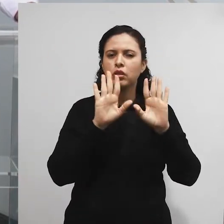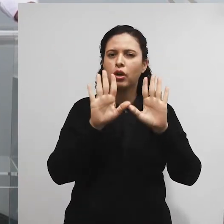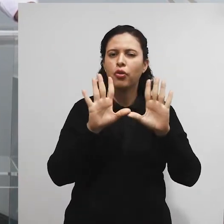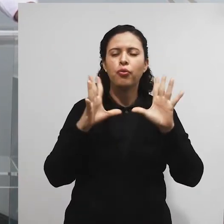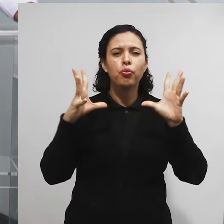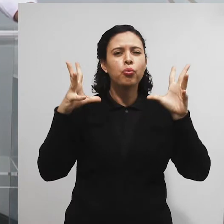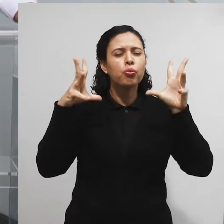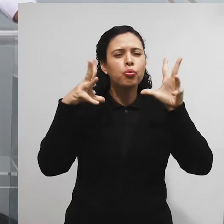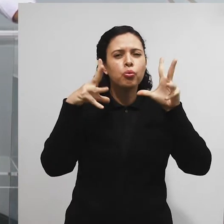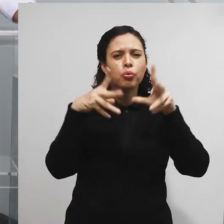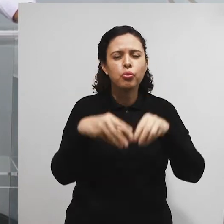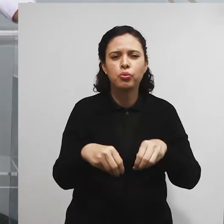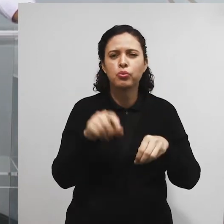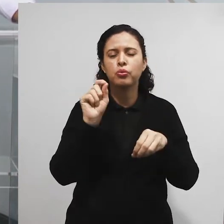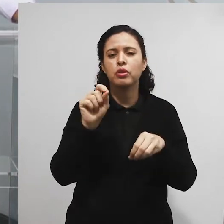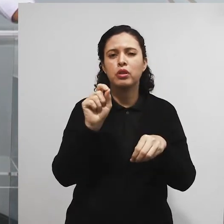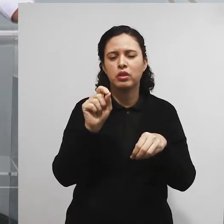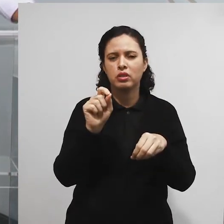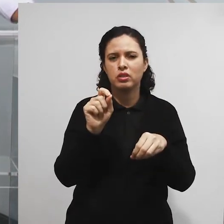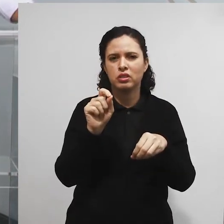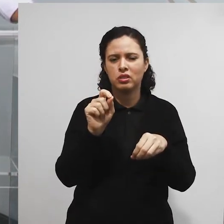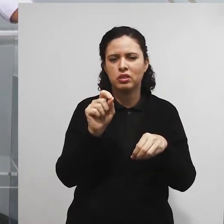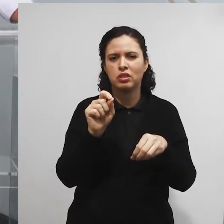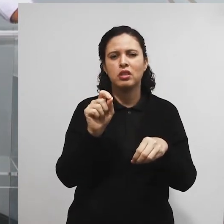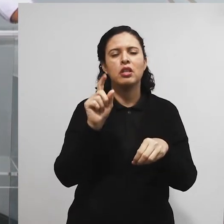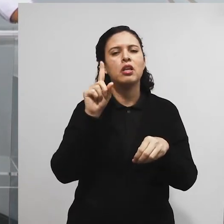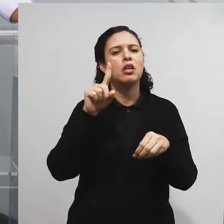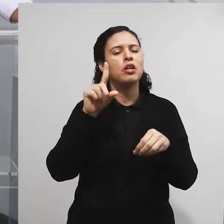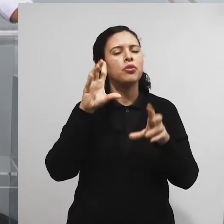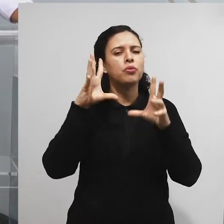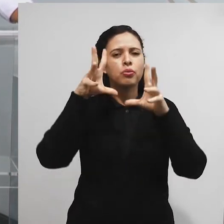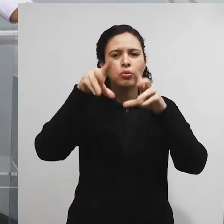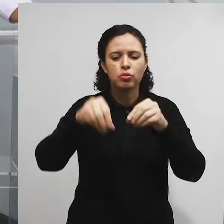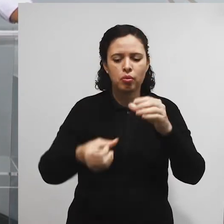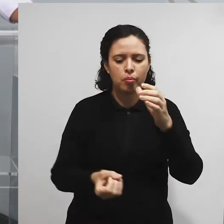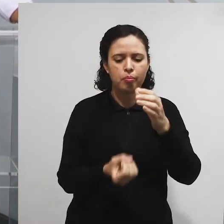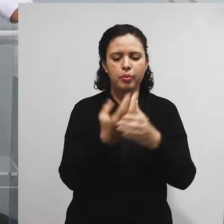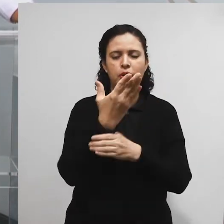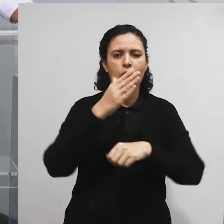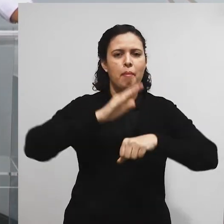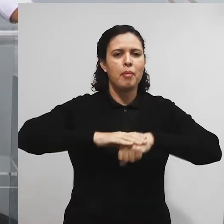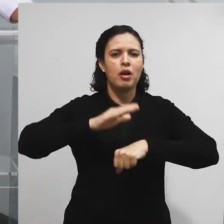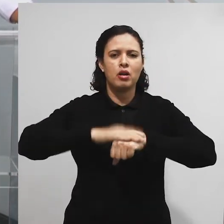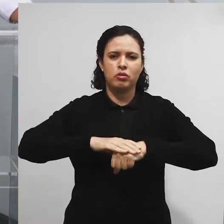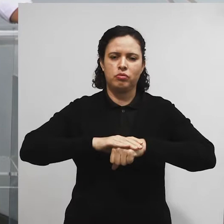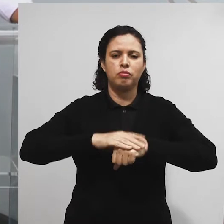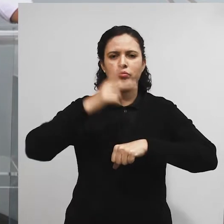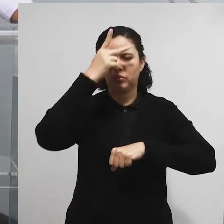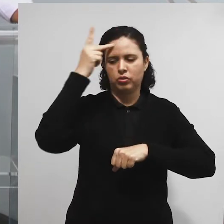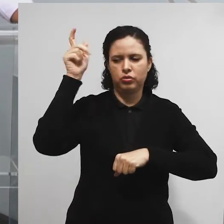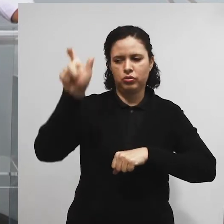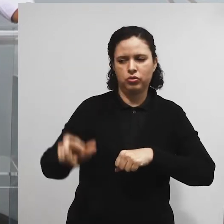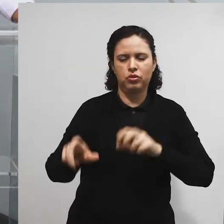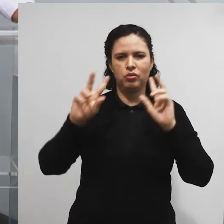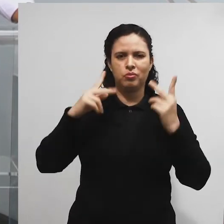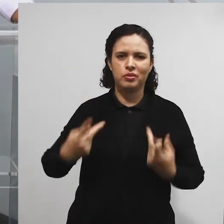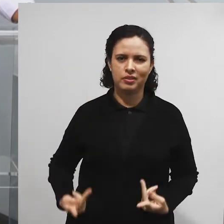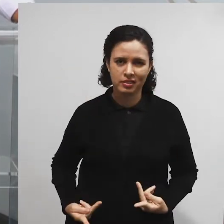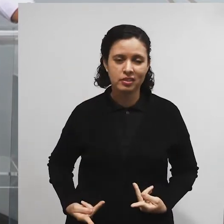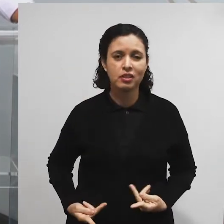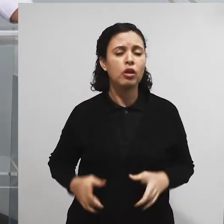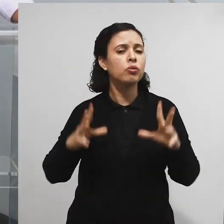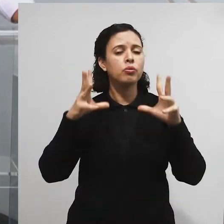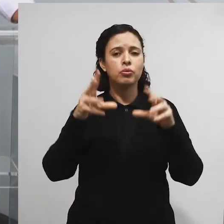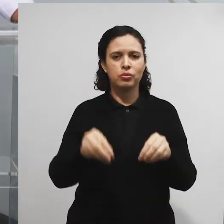mas absolutamente nada à sua volta que não tenha sido construído pela mão humana. E o